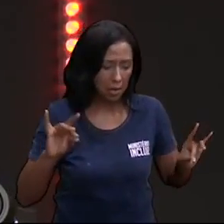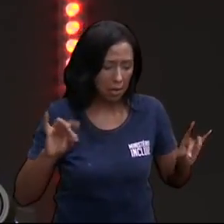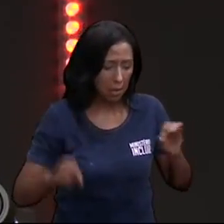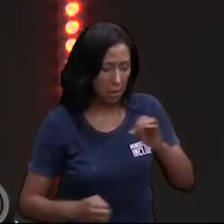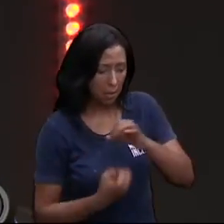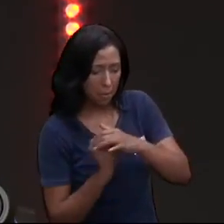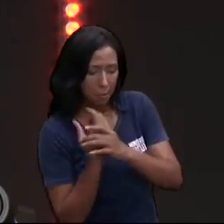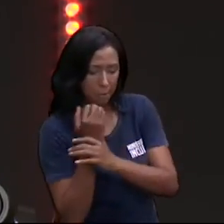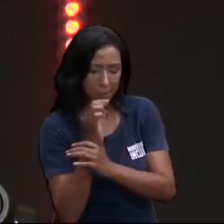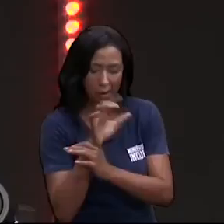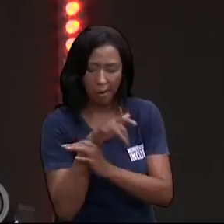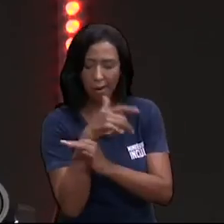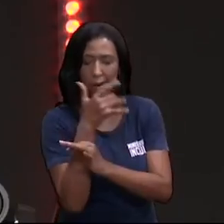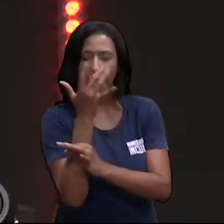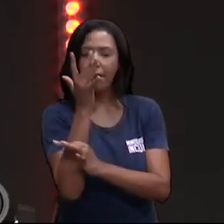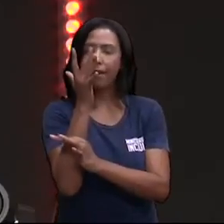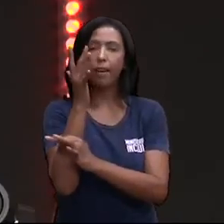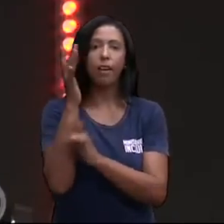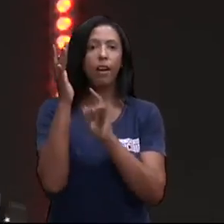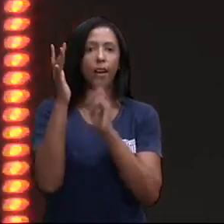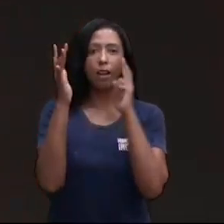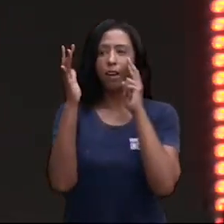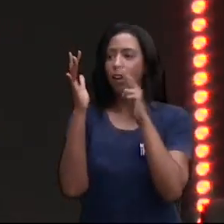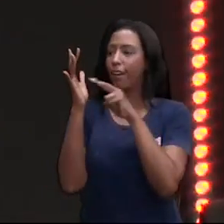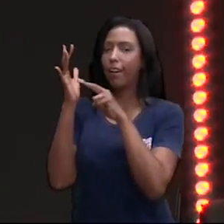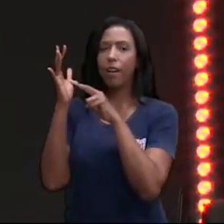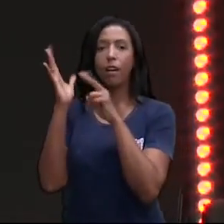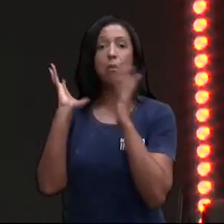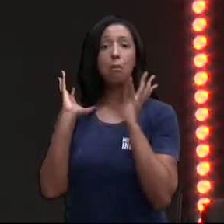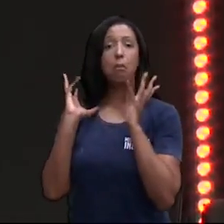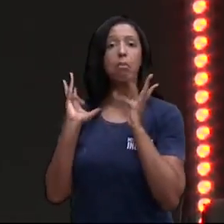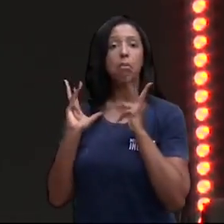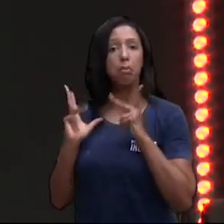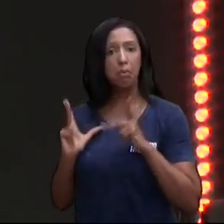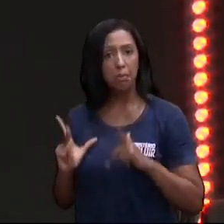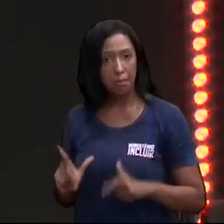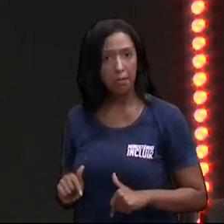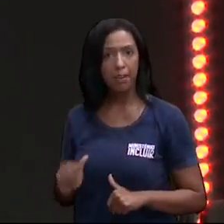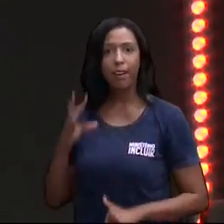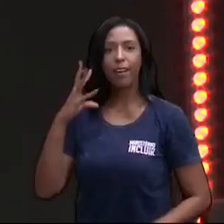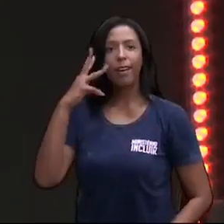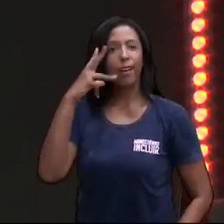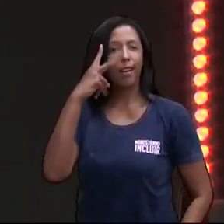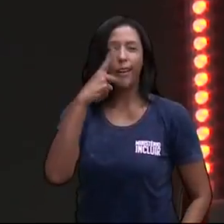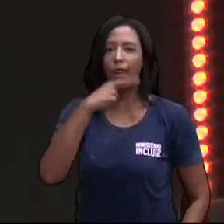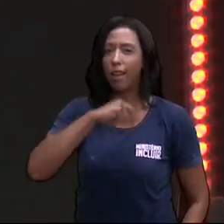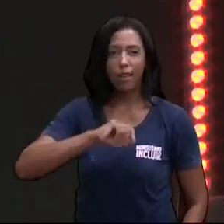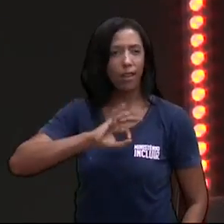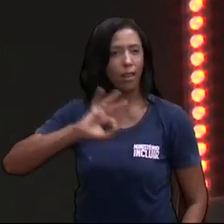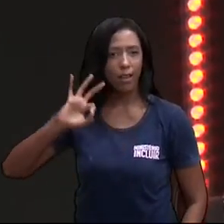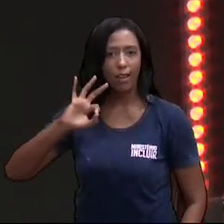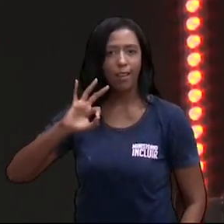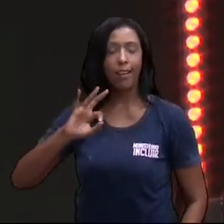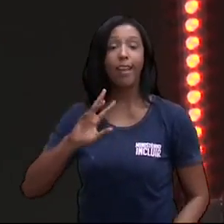e às vezes no meio das tragédias existenciais de uma sociedade é que a gente é melhor oportunidade de mostrar o